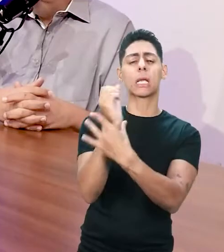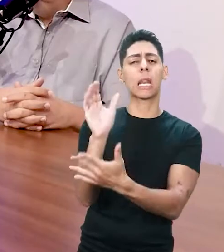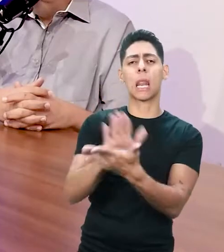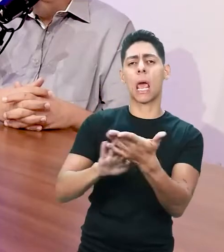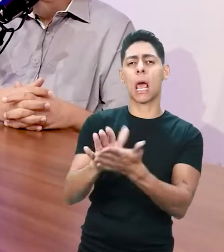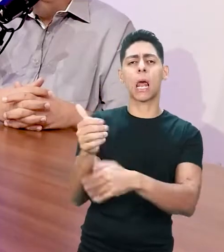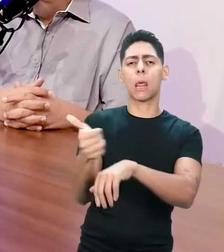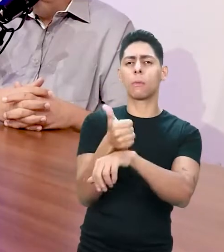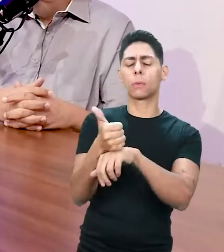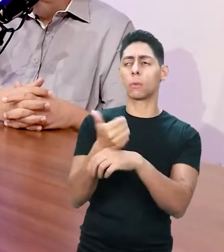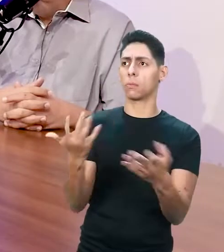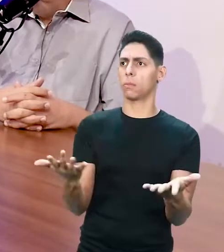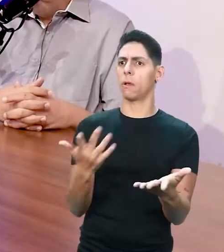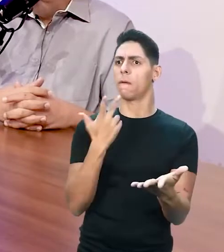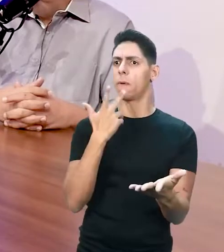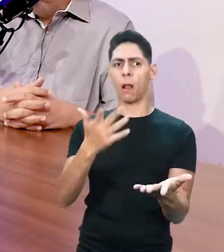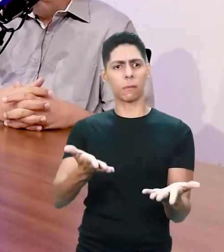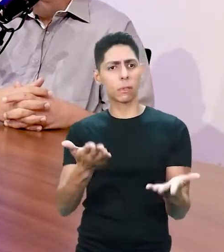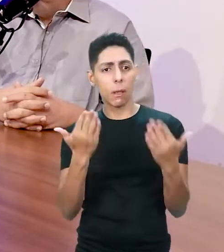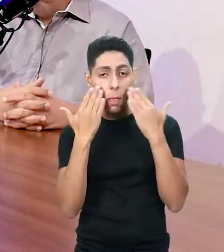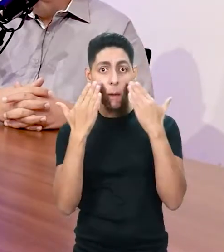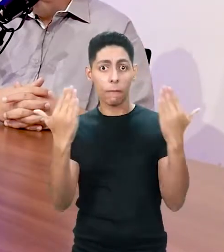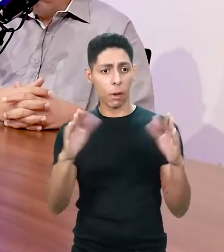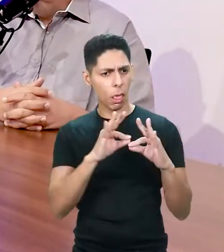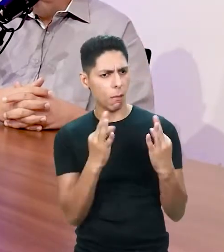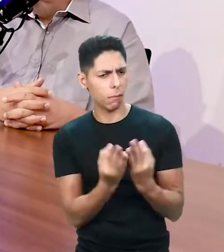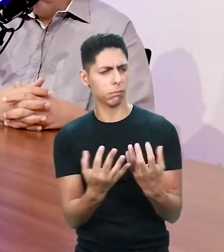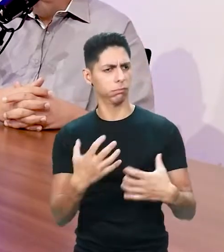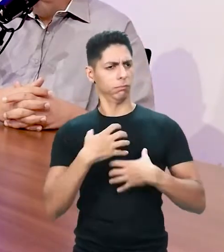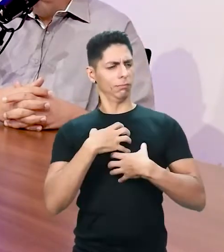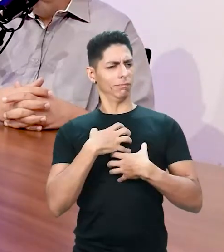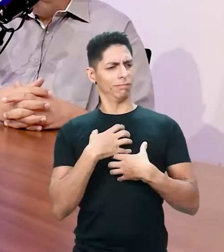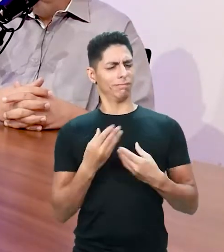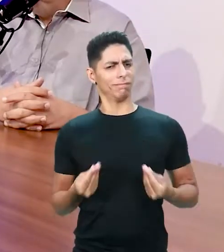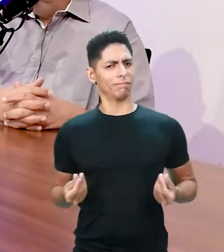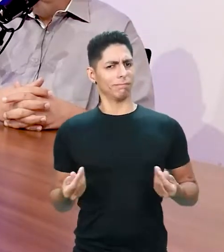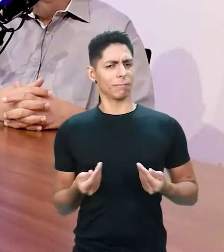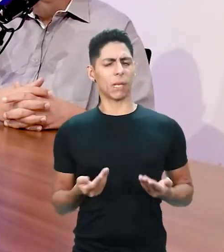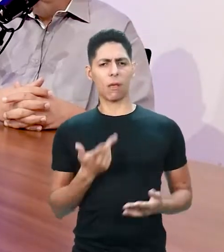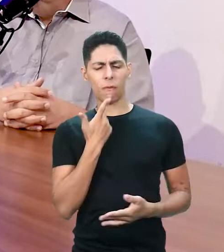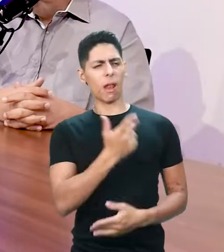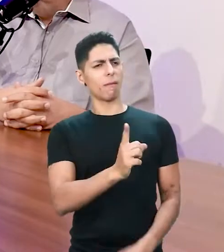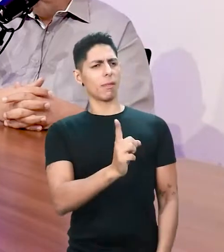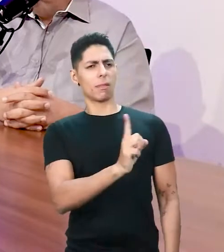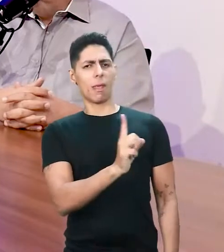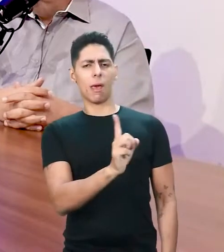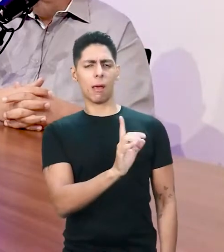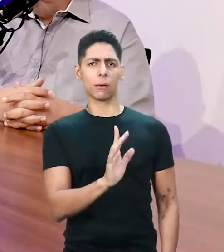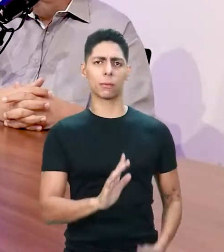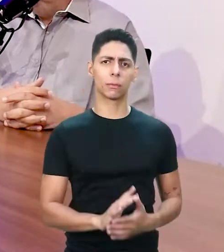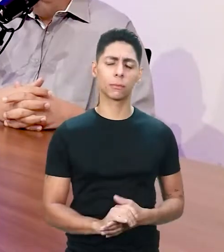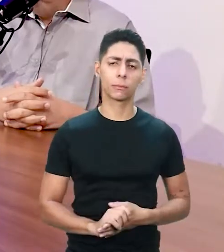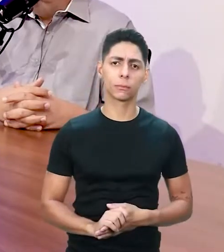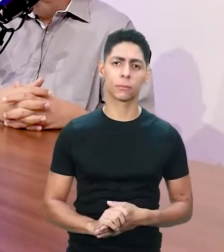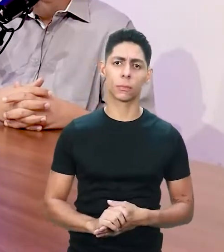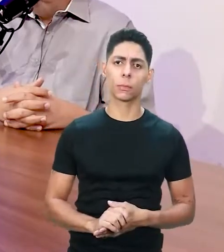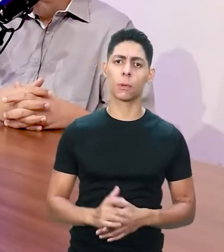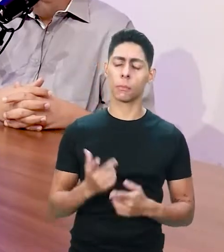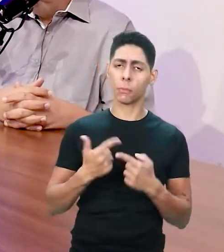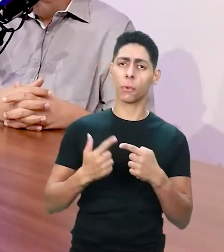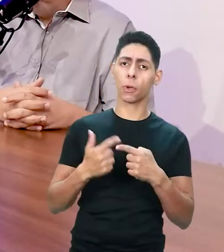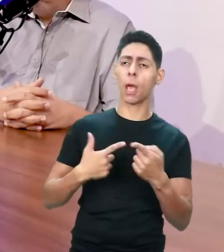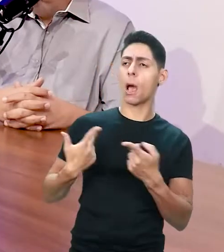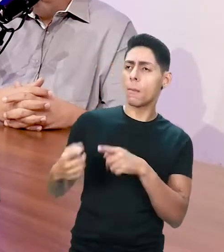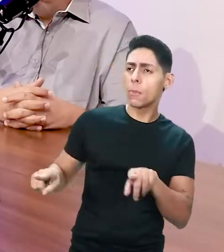não. Falavam assim, rapaz, na frente da família, e eu dizia não. Aliás, a música dos Titãs, Só Quero Saber